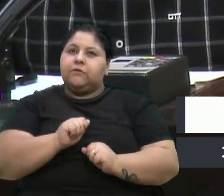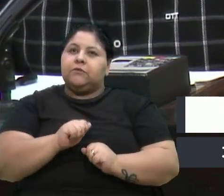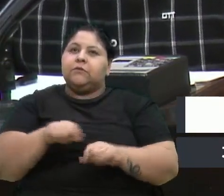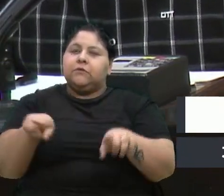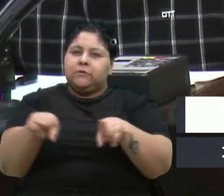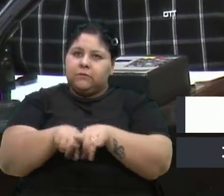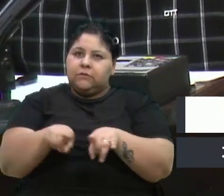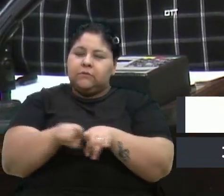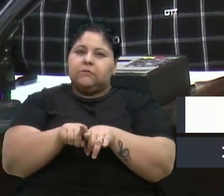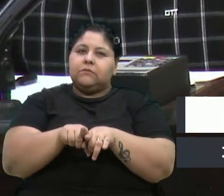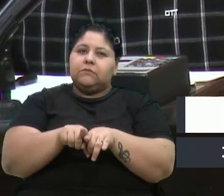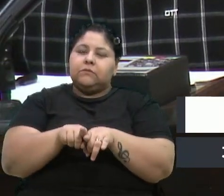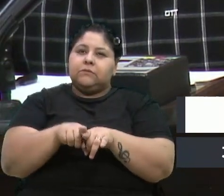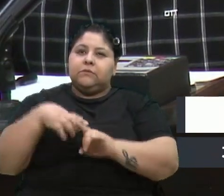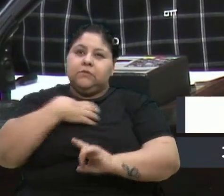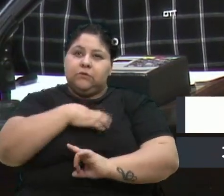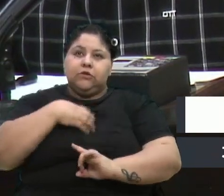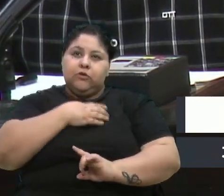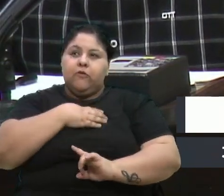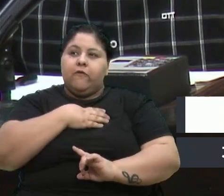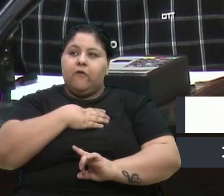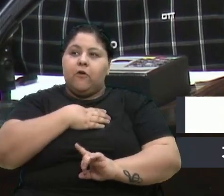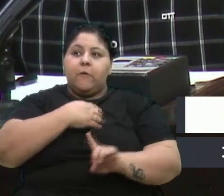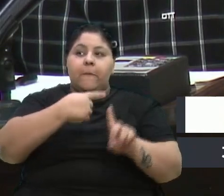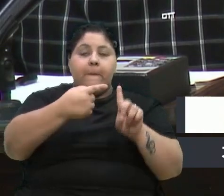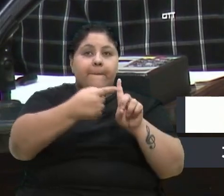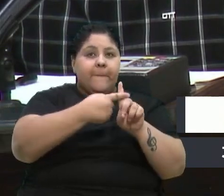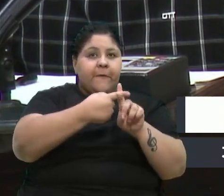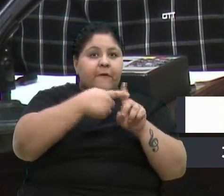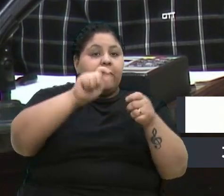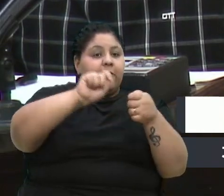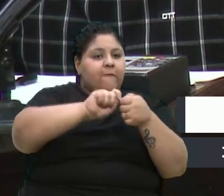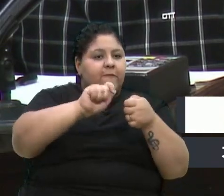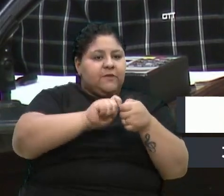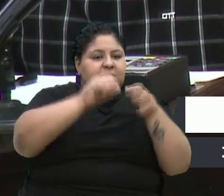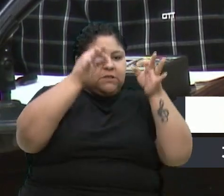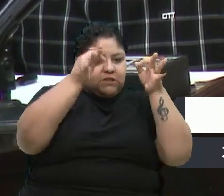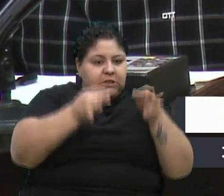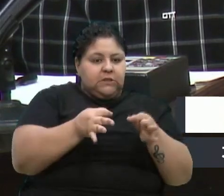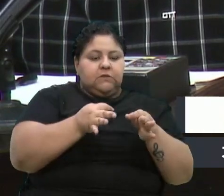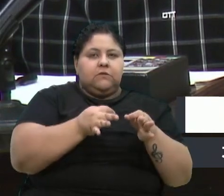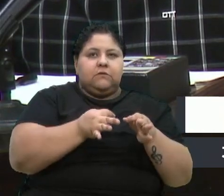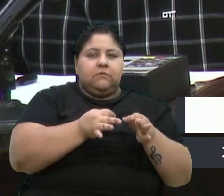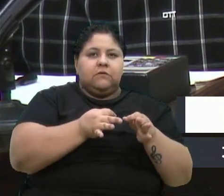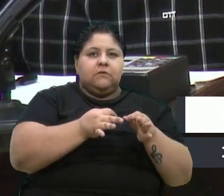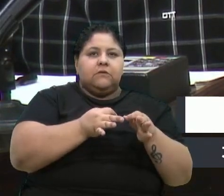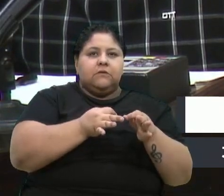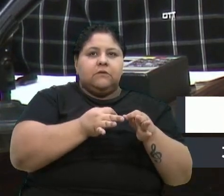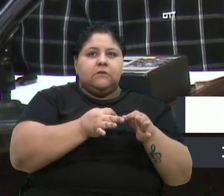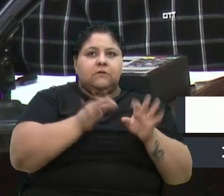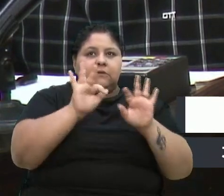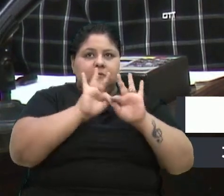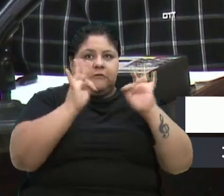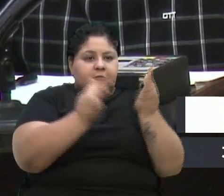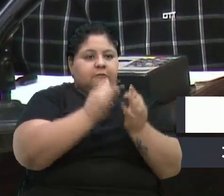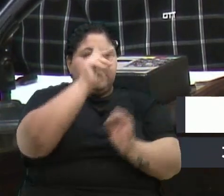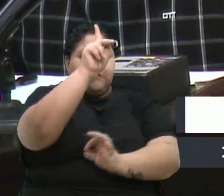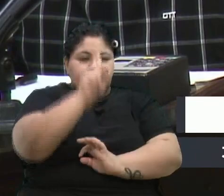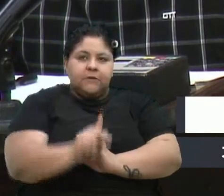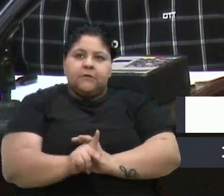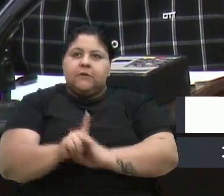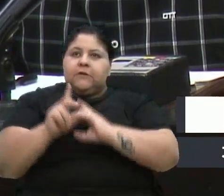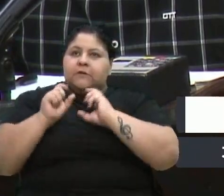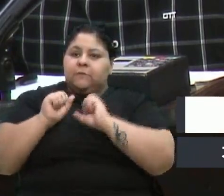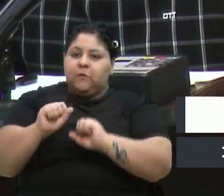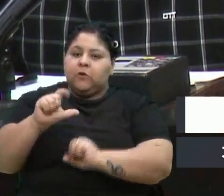também, de uma forma positiva, fazer com que haja jus, que famílias e pessoas